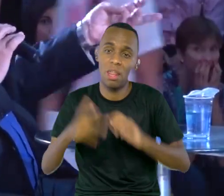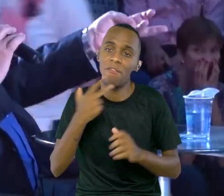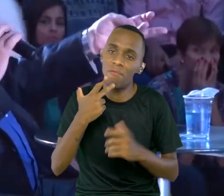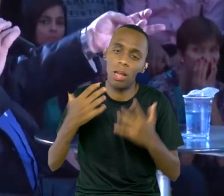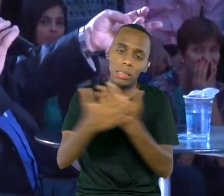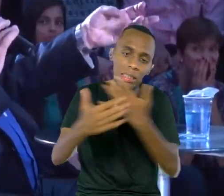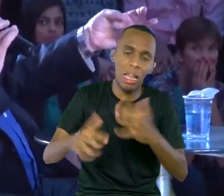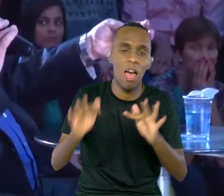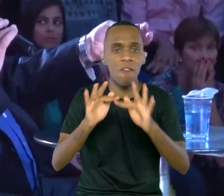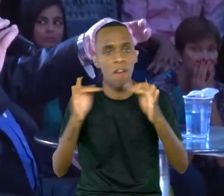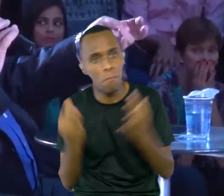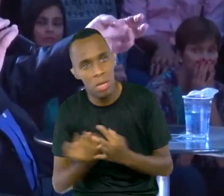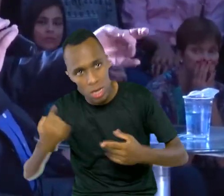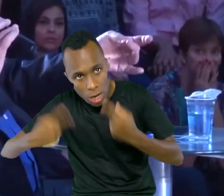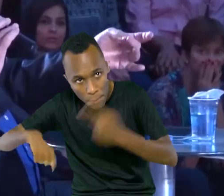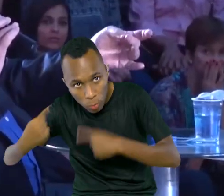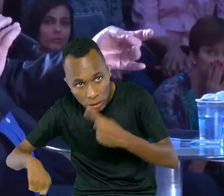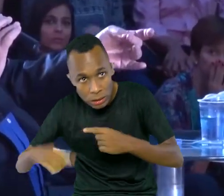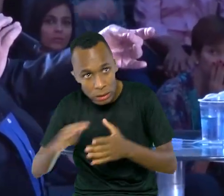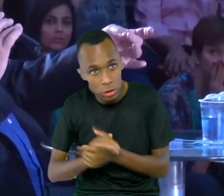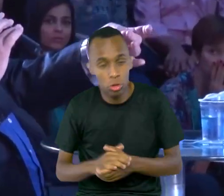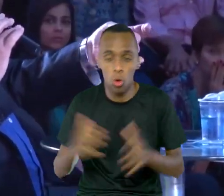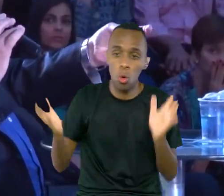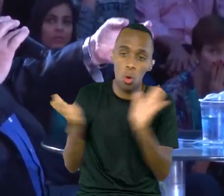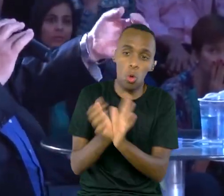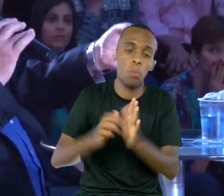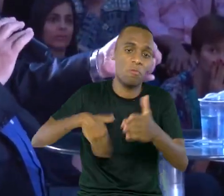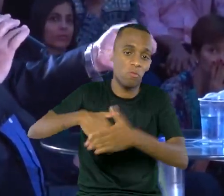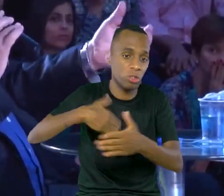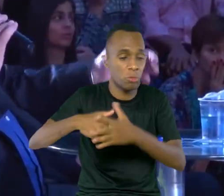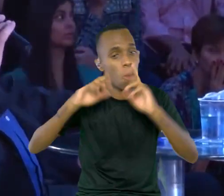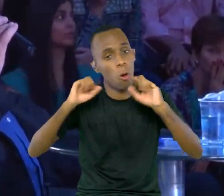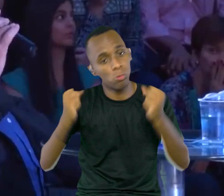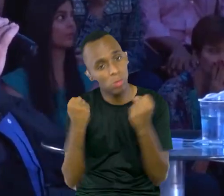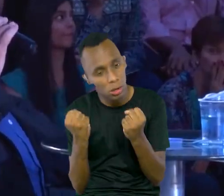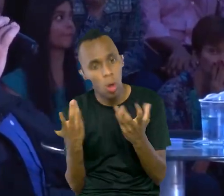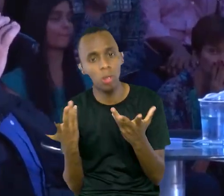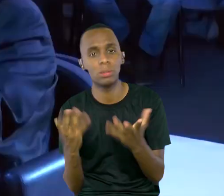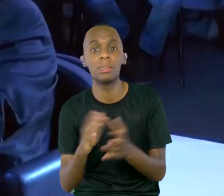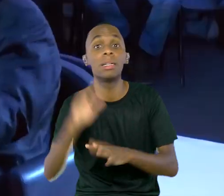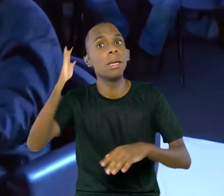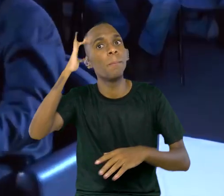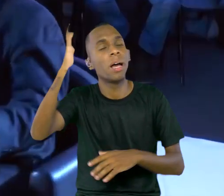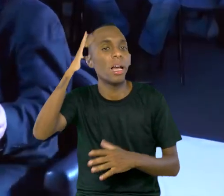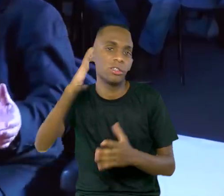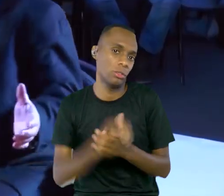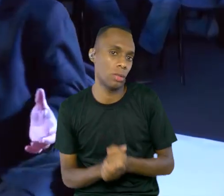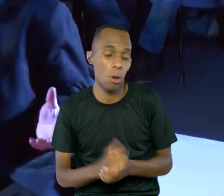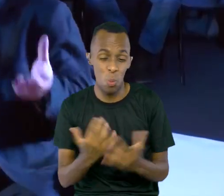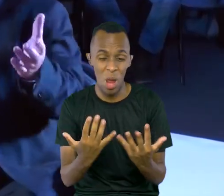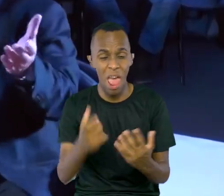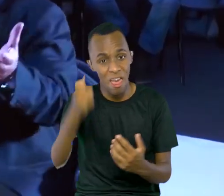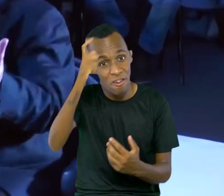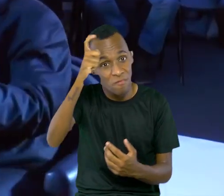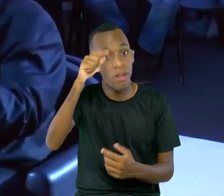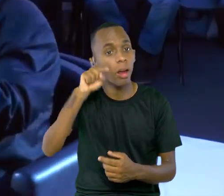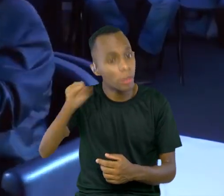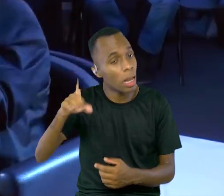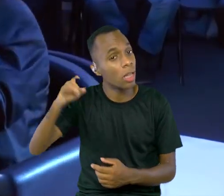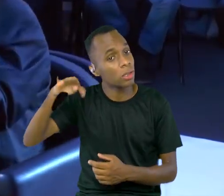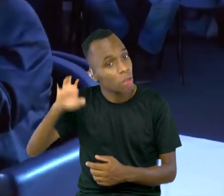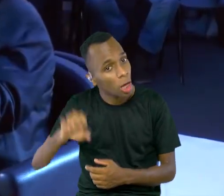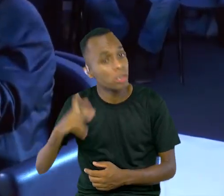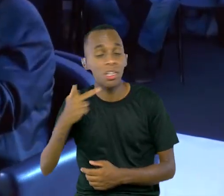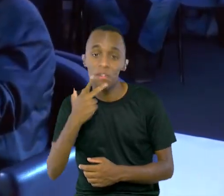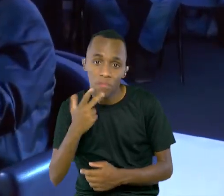Às vezes falam da cidade, da família, da política, do time que torcem. Já imaginou? O que é o inferno?